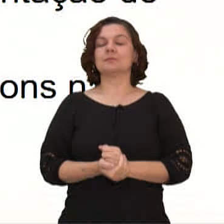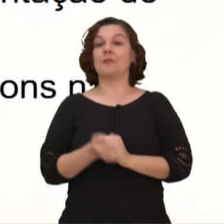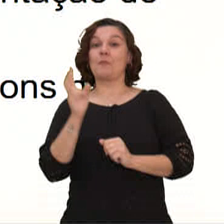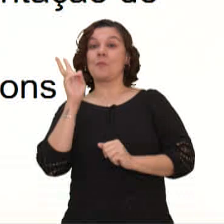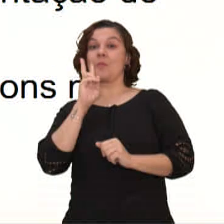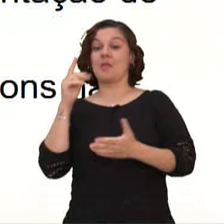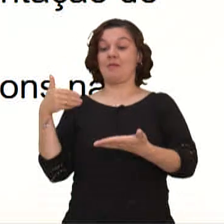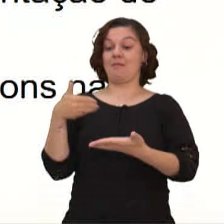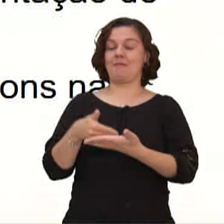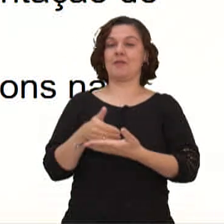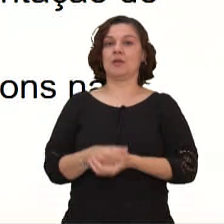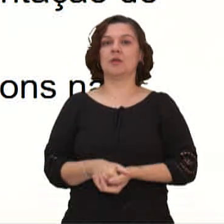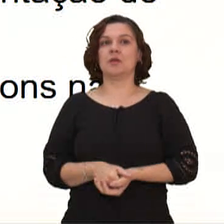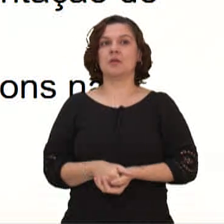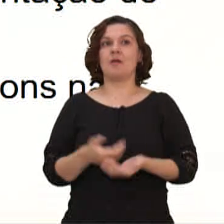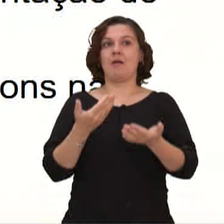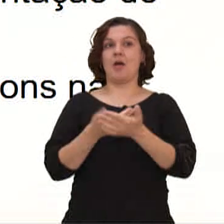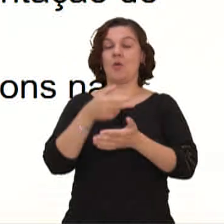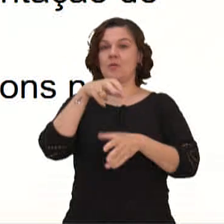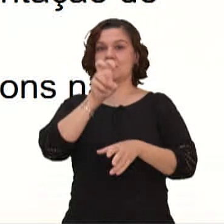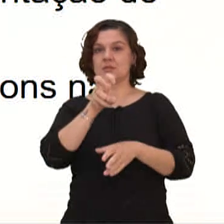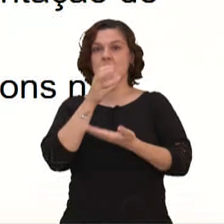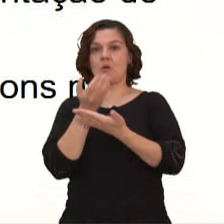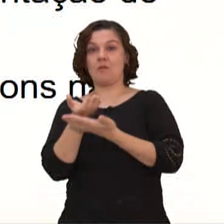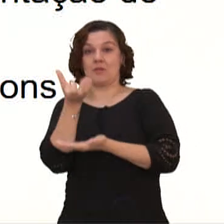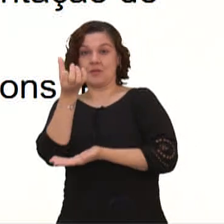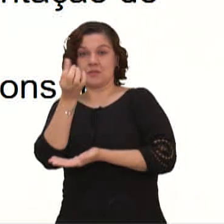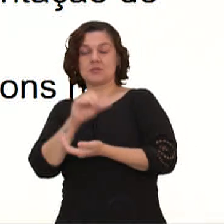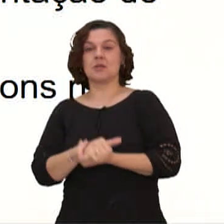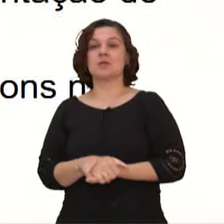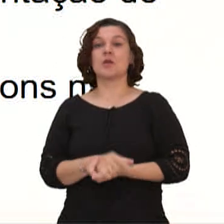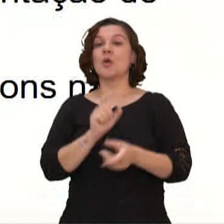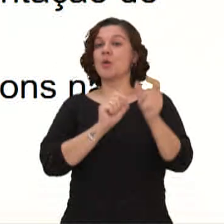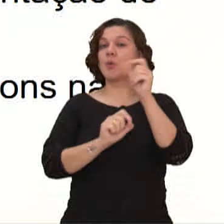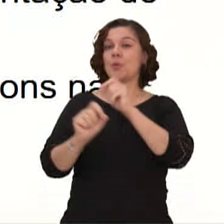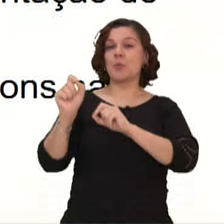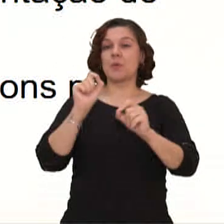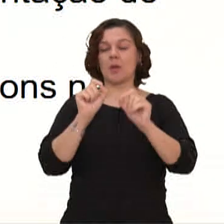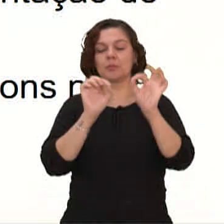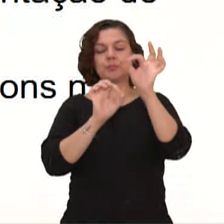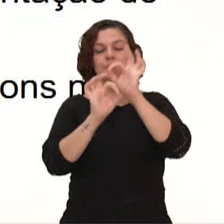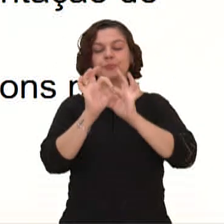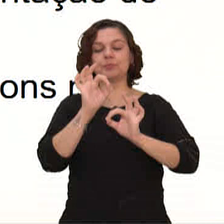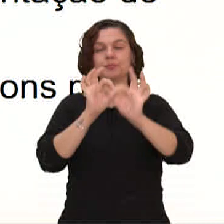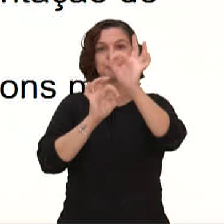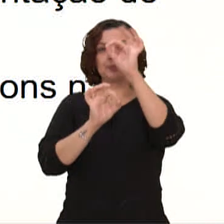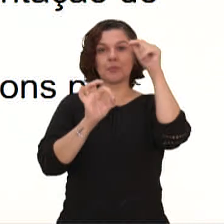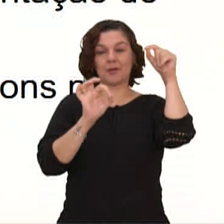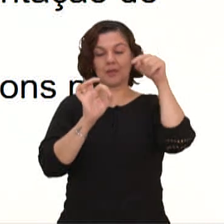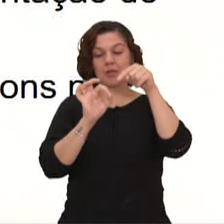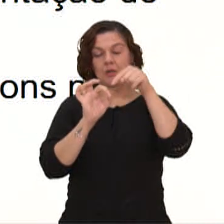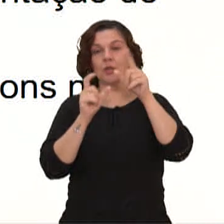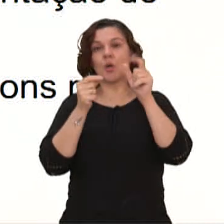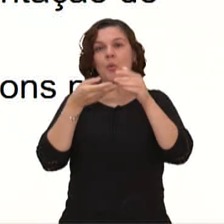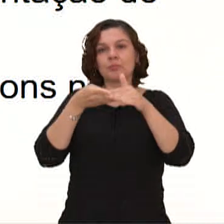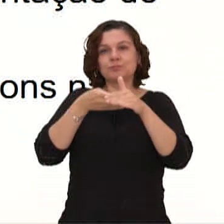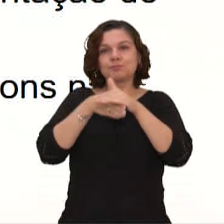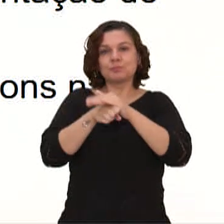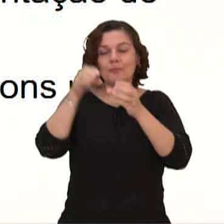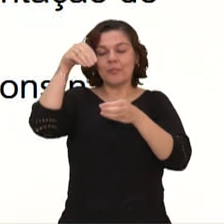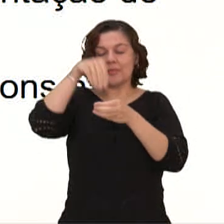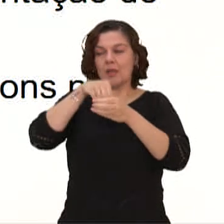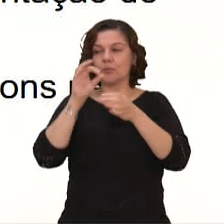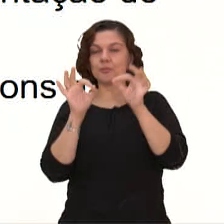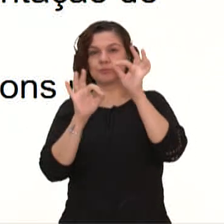rever. Aula 5 e 6. Partículas subatômicas. O comportamento das partículas